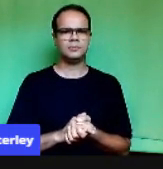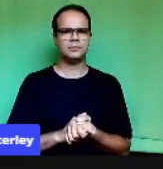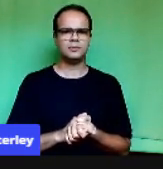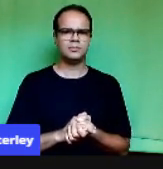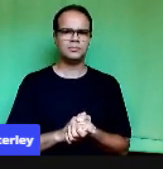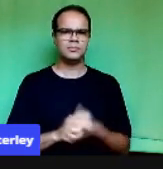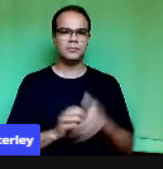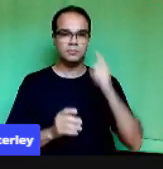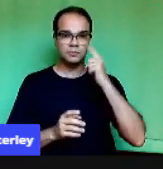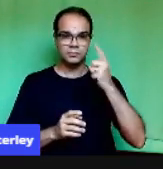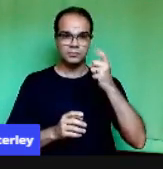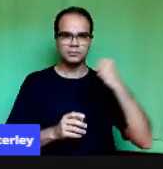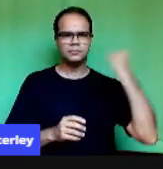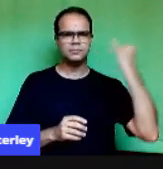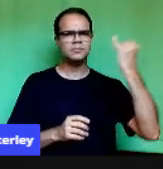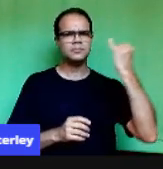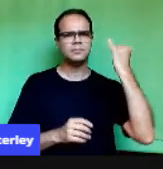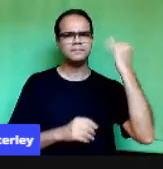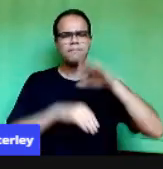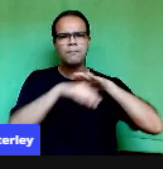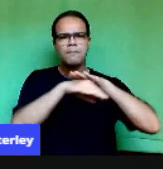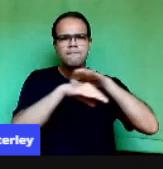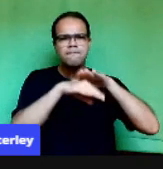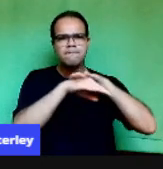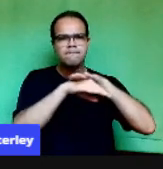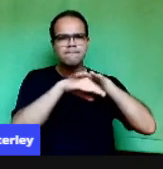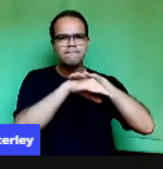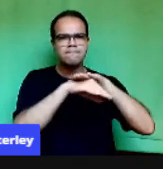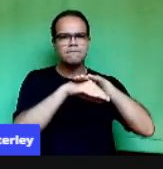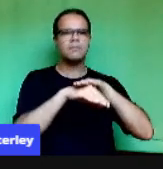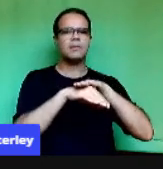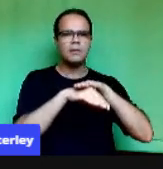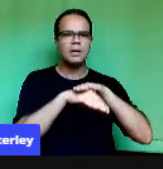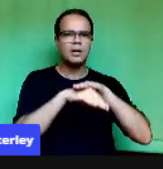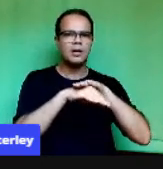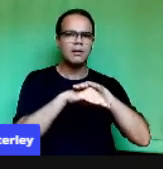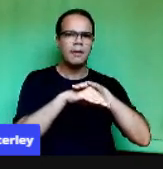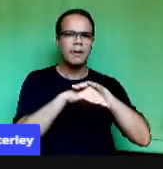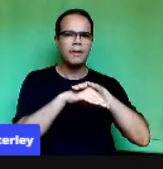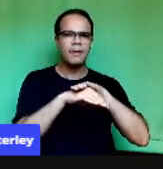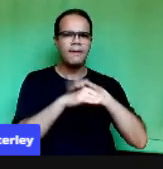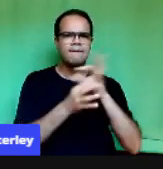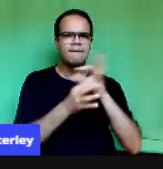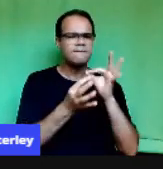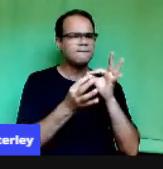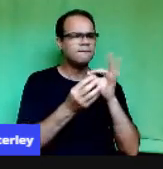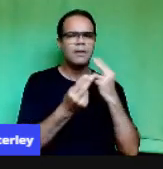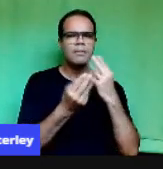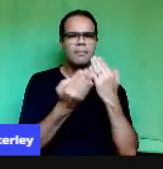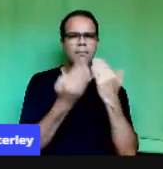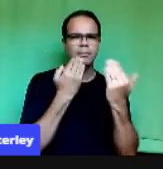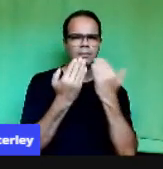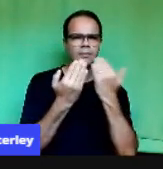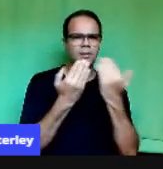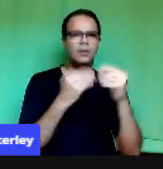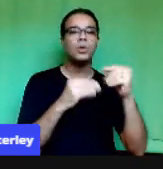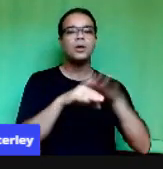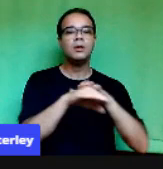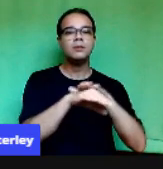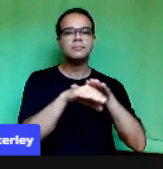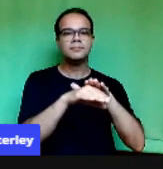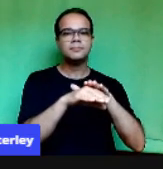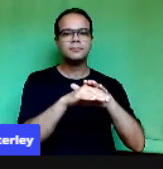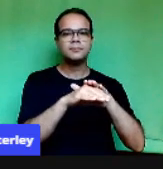interessante de nós conversarmos, e aqui nós vamos falar diretamente sobre a organização pedagógica, né? O que é